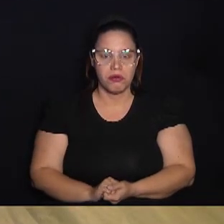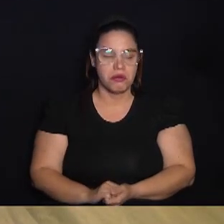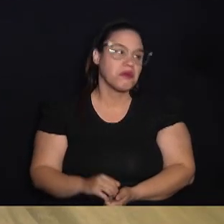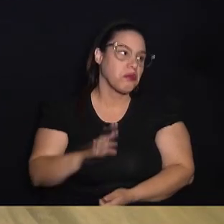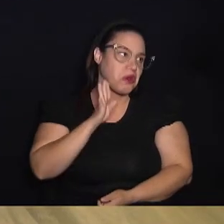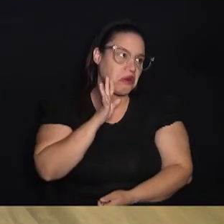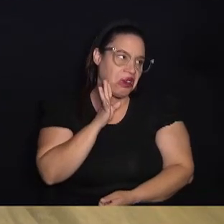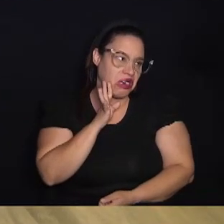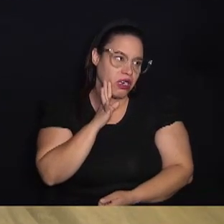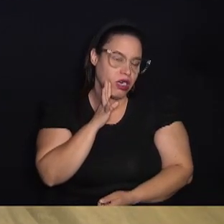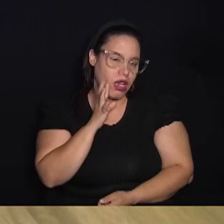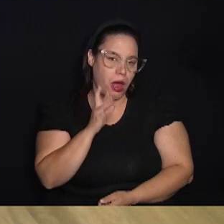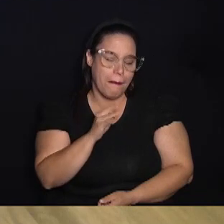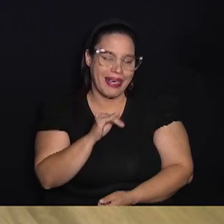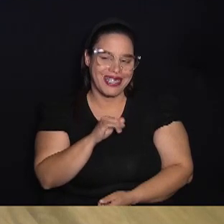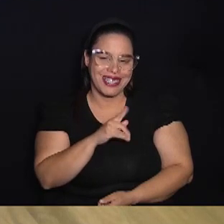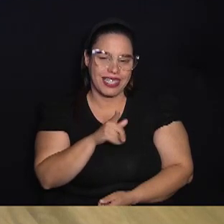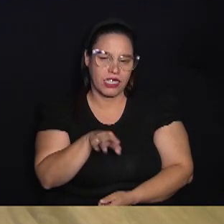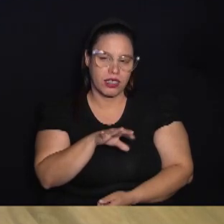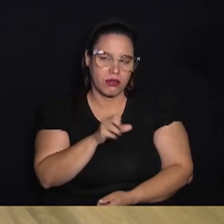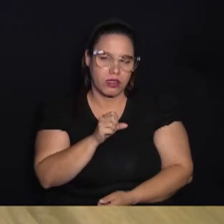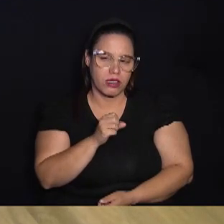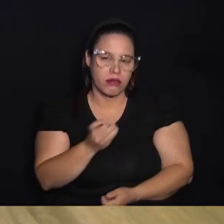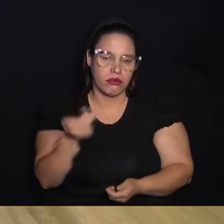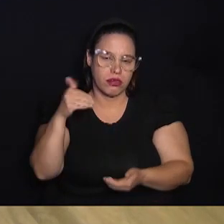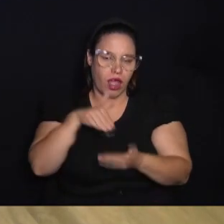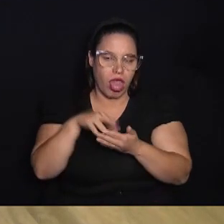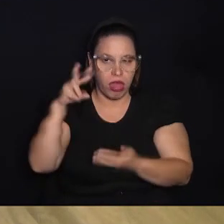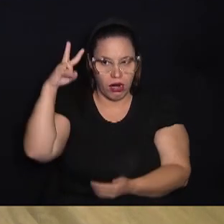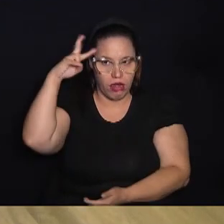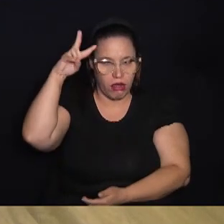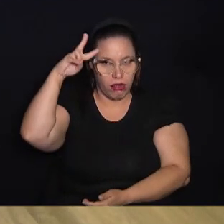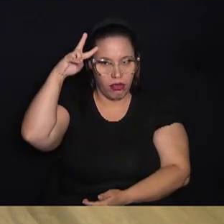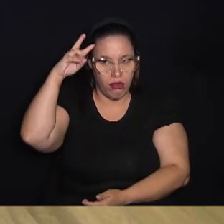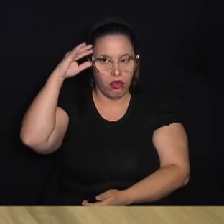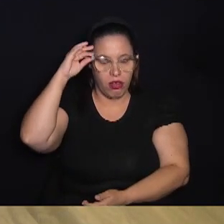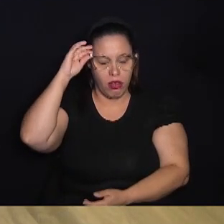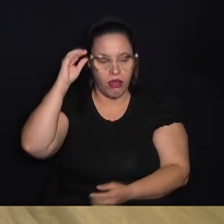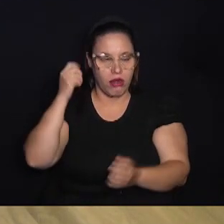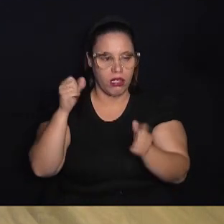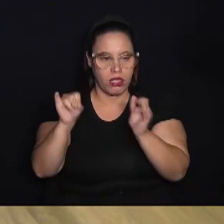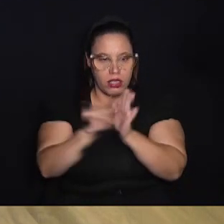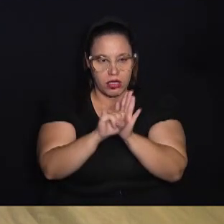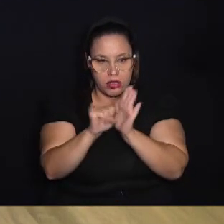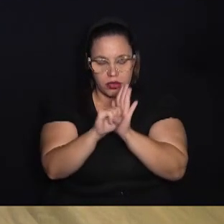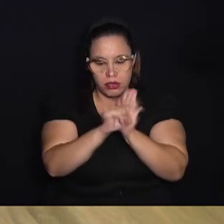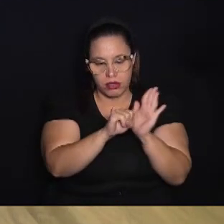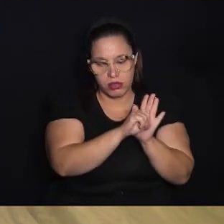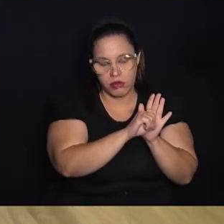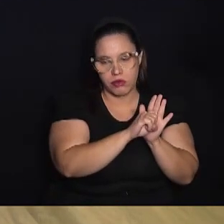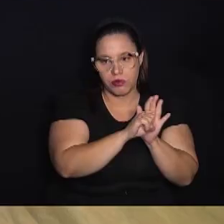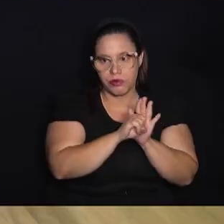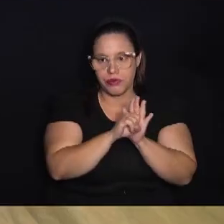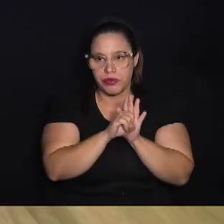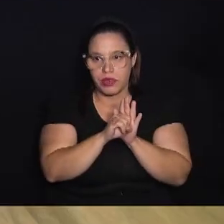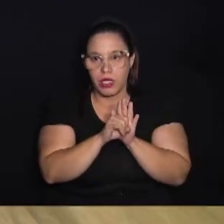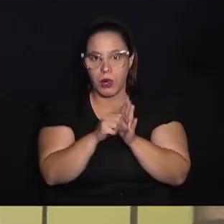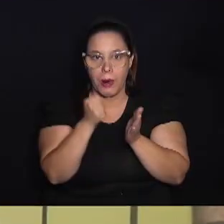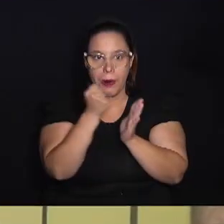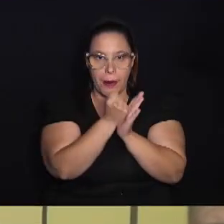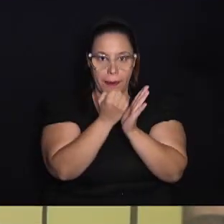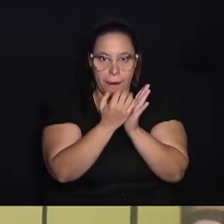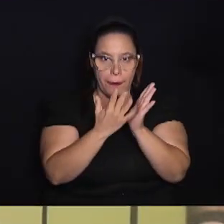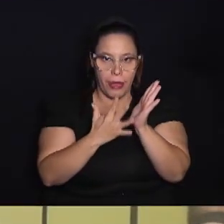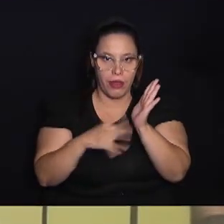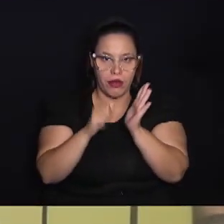trazer a preservação Porque você traz a história as pessoas se identificam com a história e a partir dali começam preservar aquele patrimônio porque a gente começa a ter